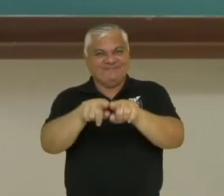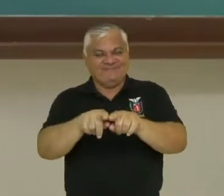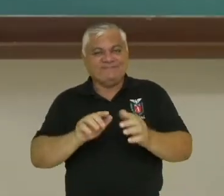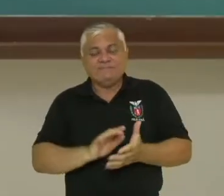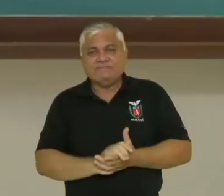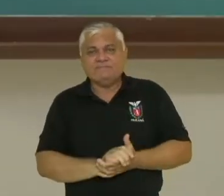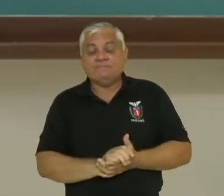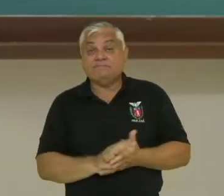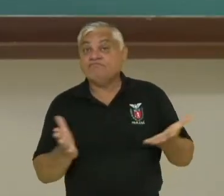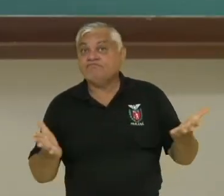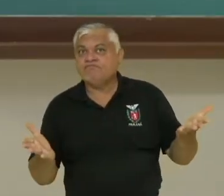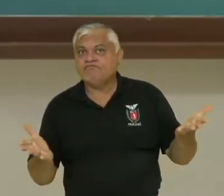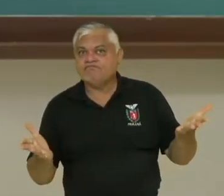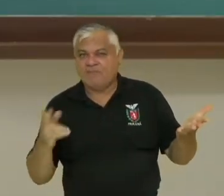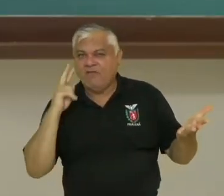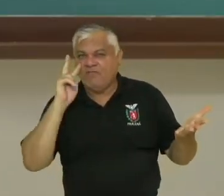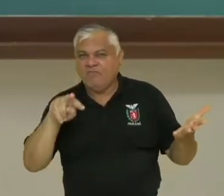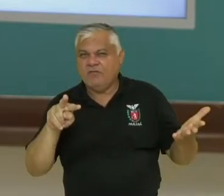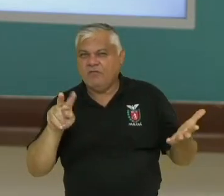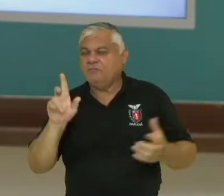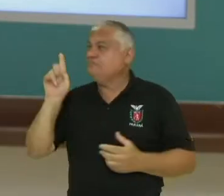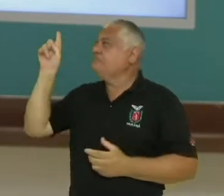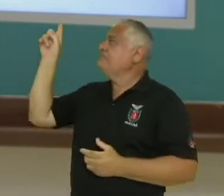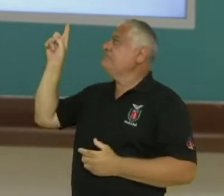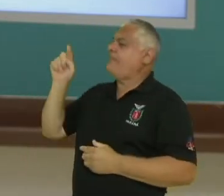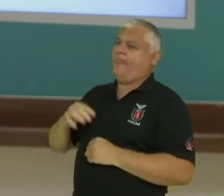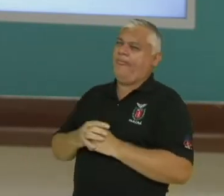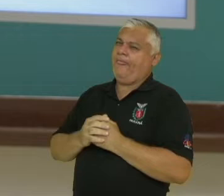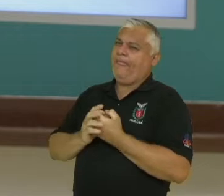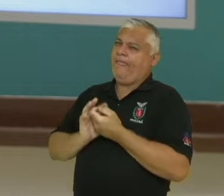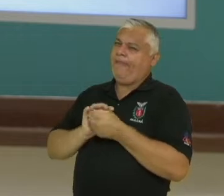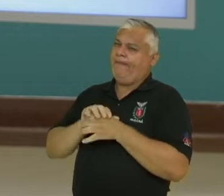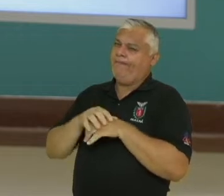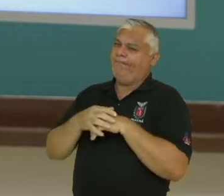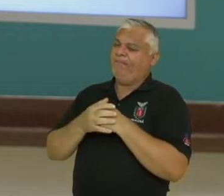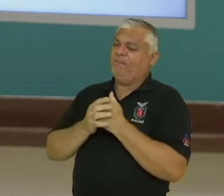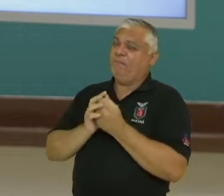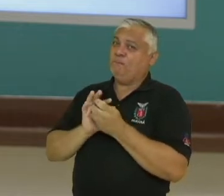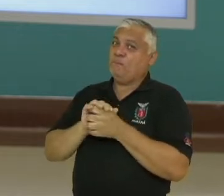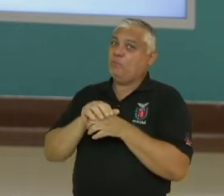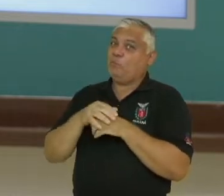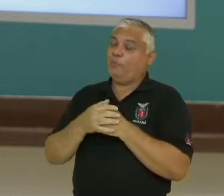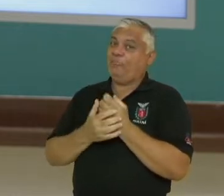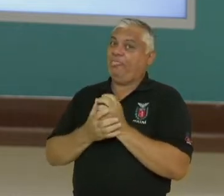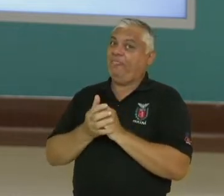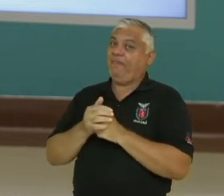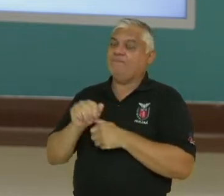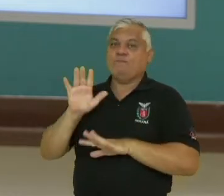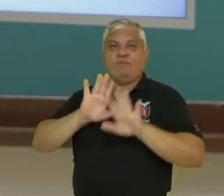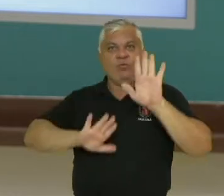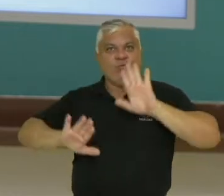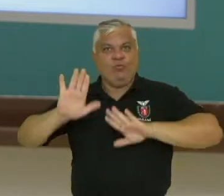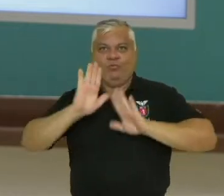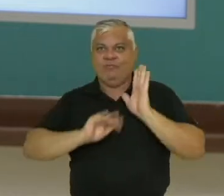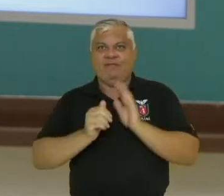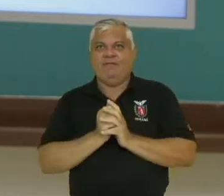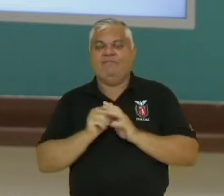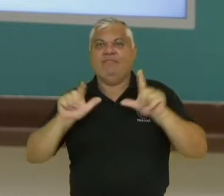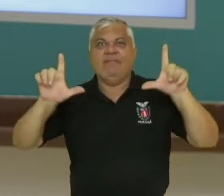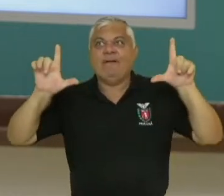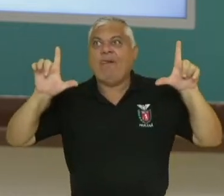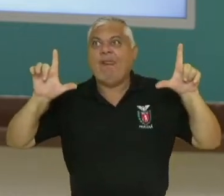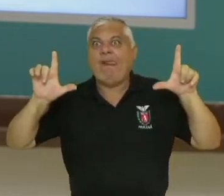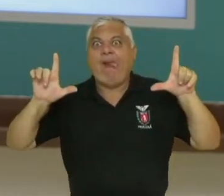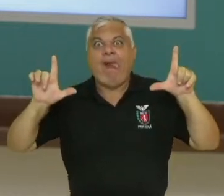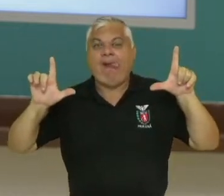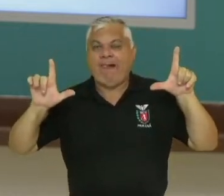Retornamos. E aí, olhou bastante a imagem? Cuidado, gente, não é para ficar lambendo a tela, né? Nós temos aqui um sanduíche,